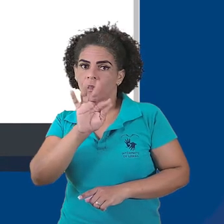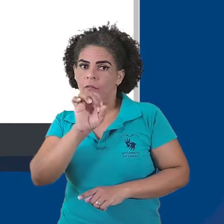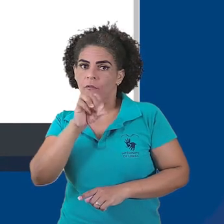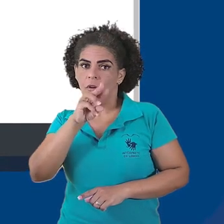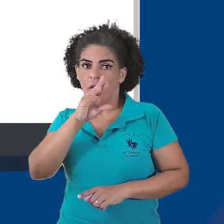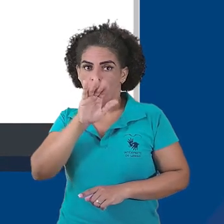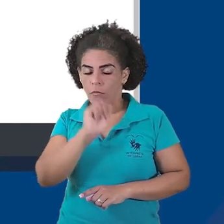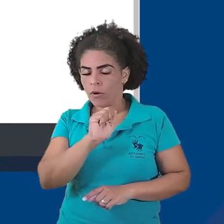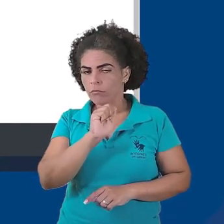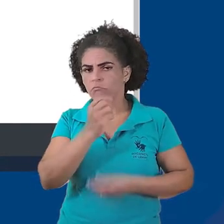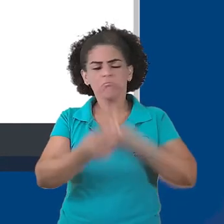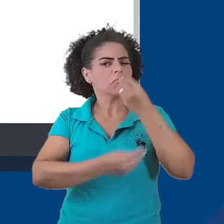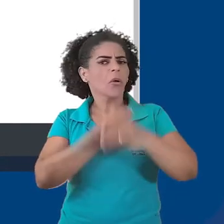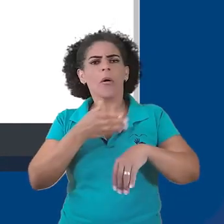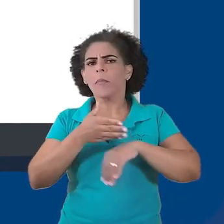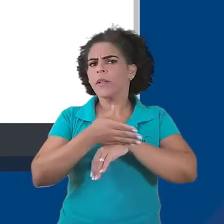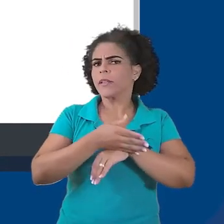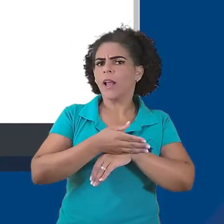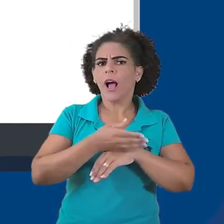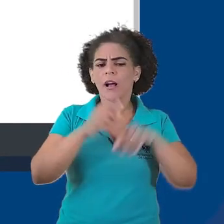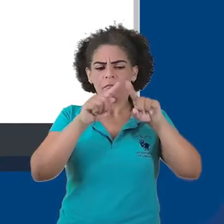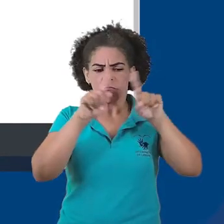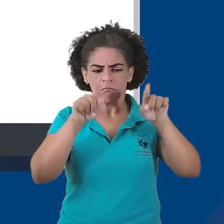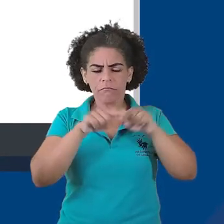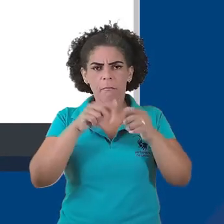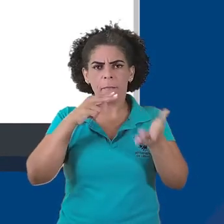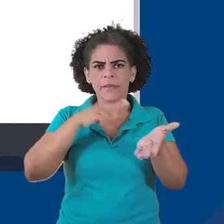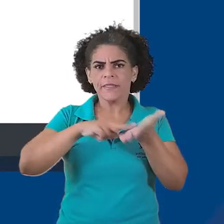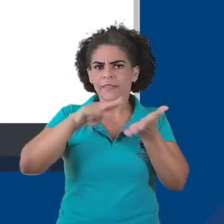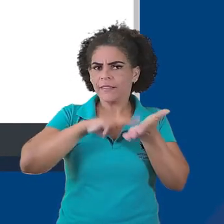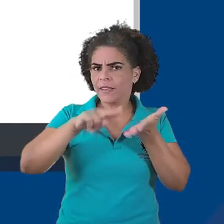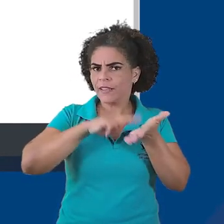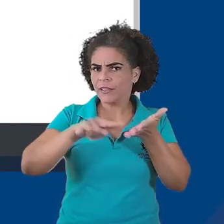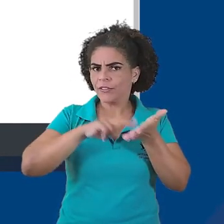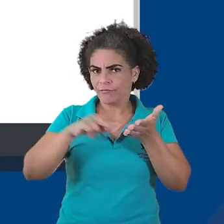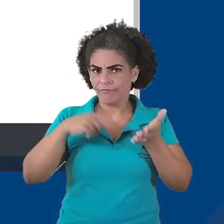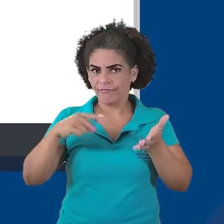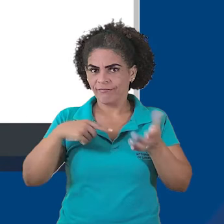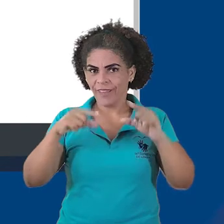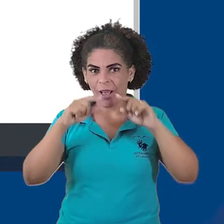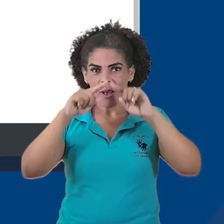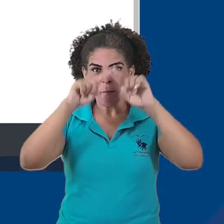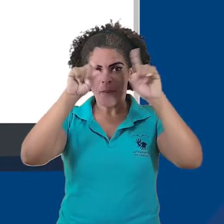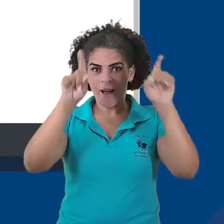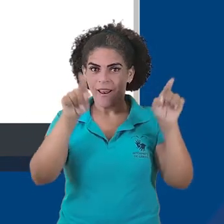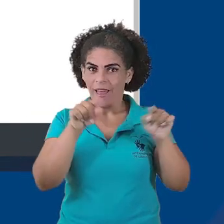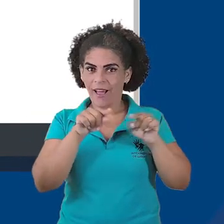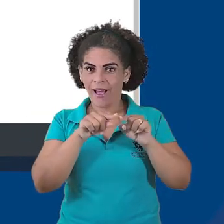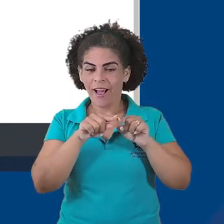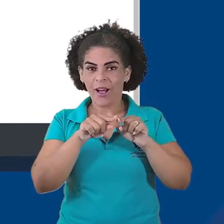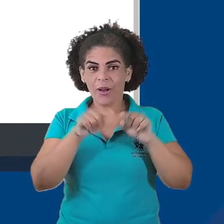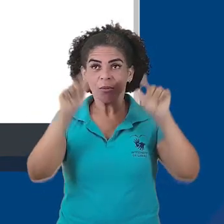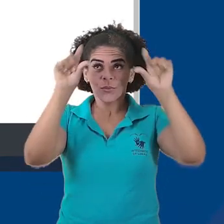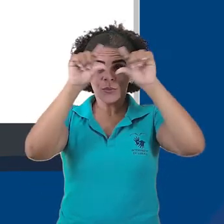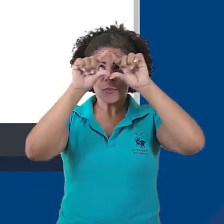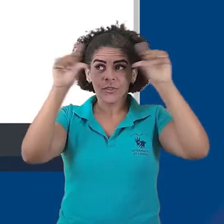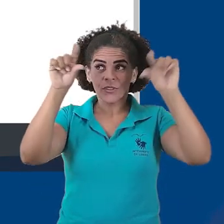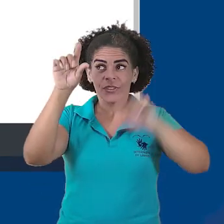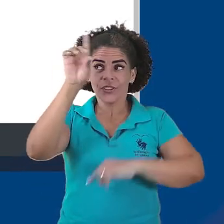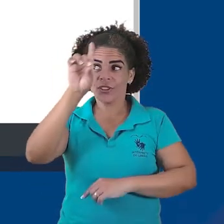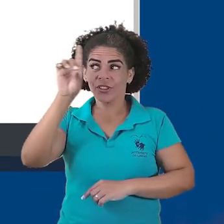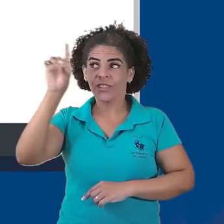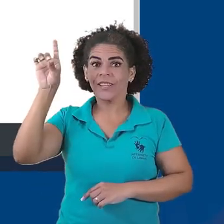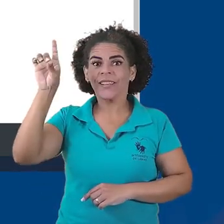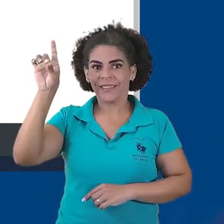o painel de mensagem boa noite mensagem pode ser acessado por um ícone que representa um balão no canto